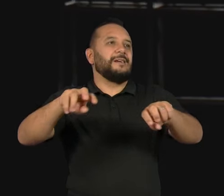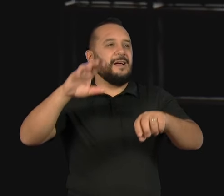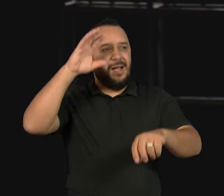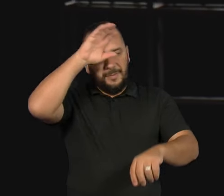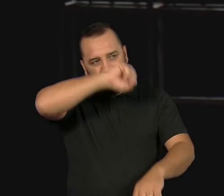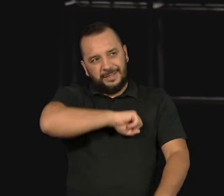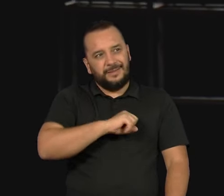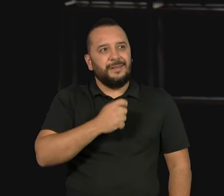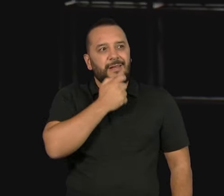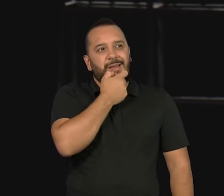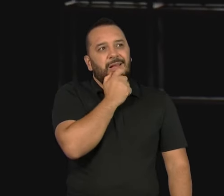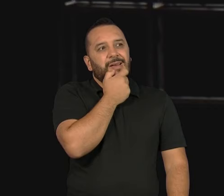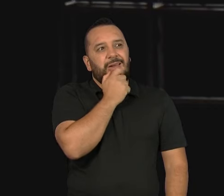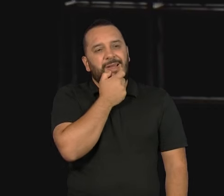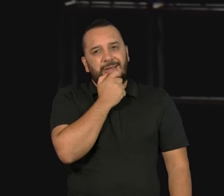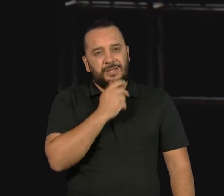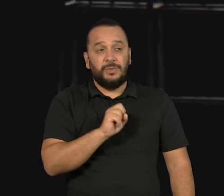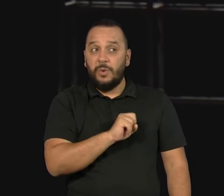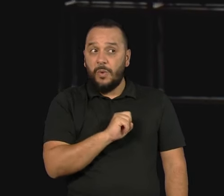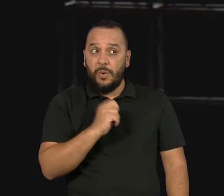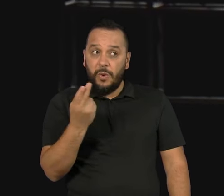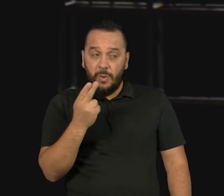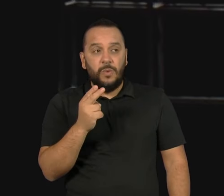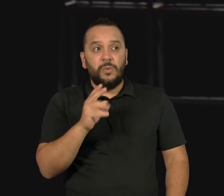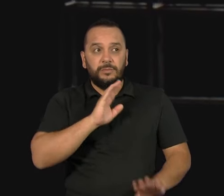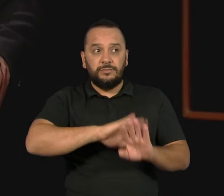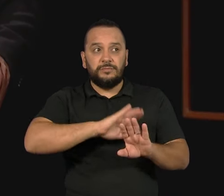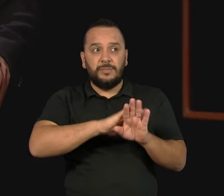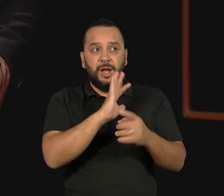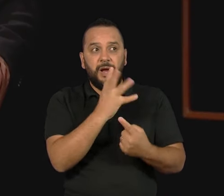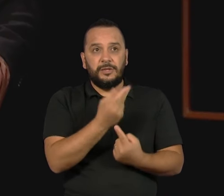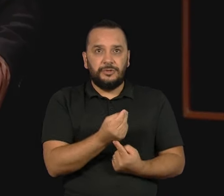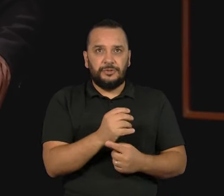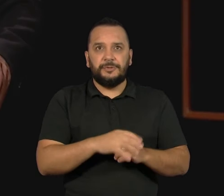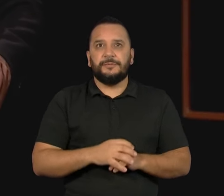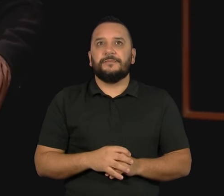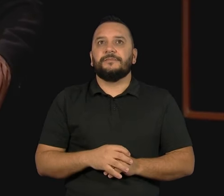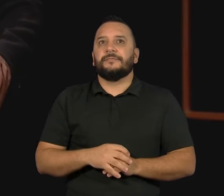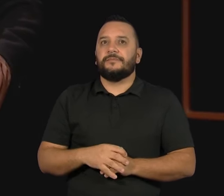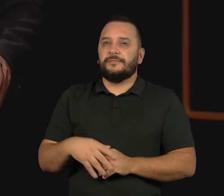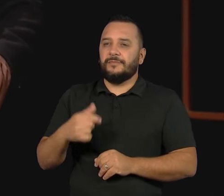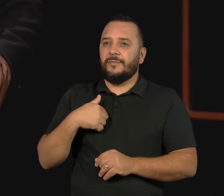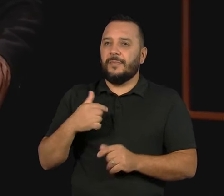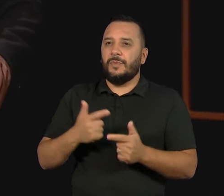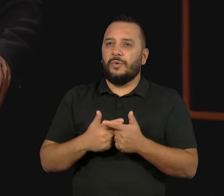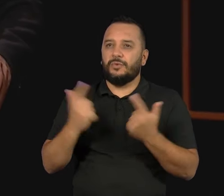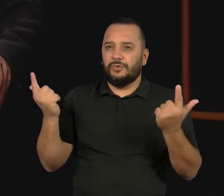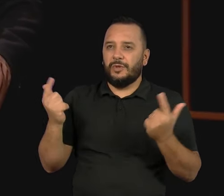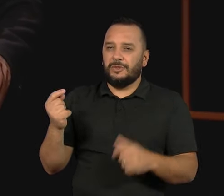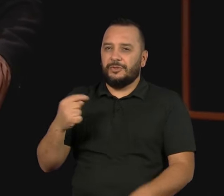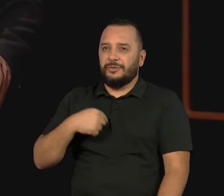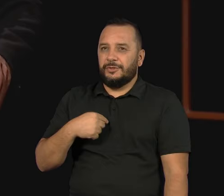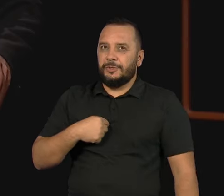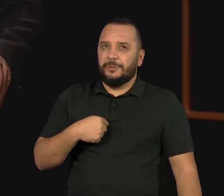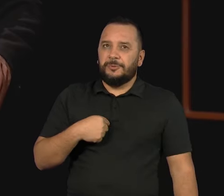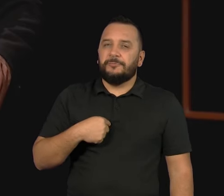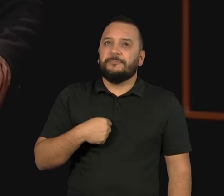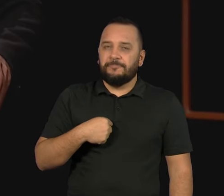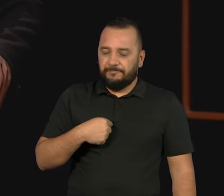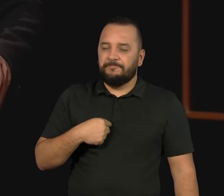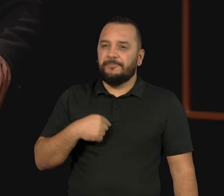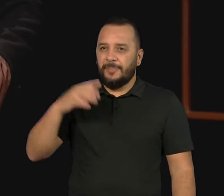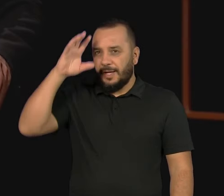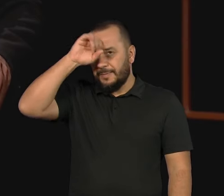ou tinha também algum tipo de atividade artística lá? Eu tive a sorte de ser colocado para